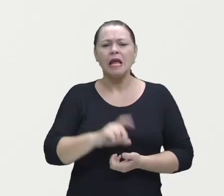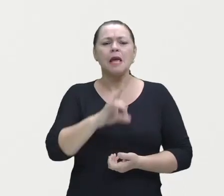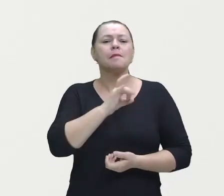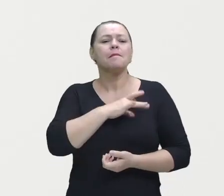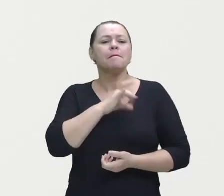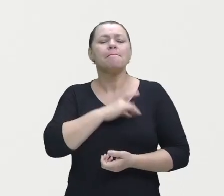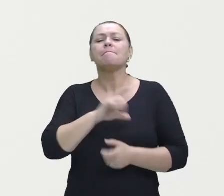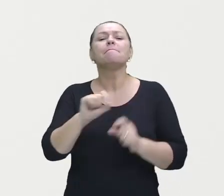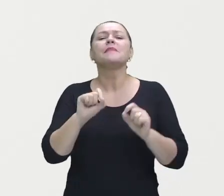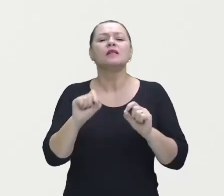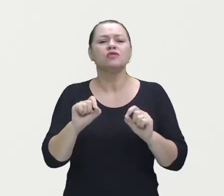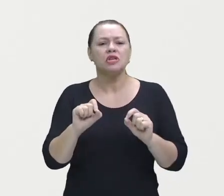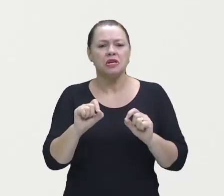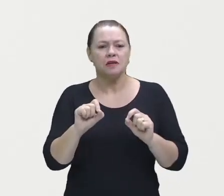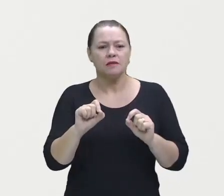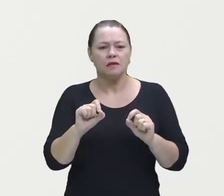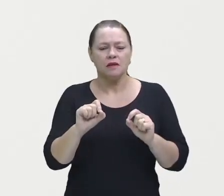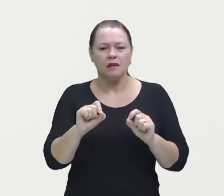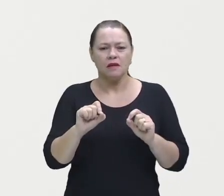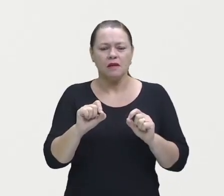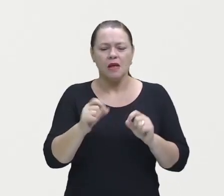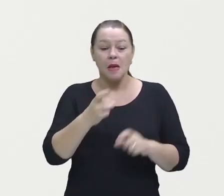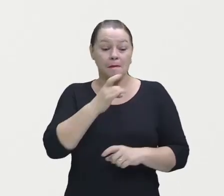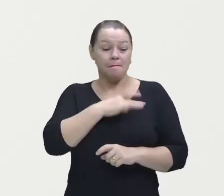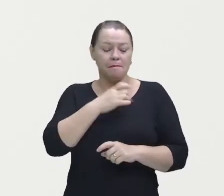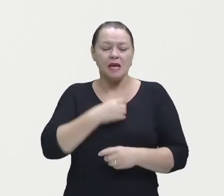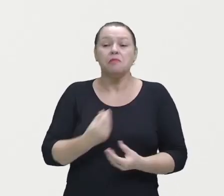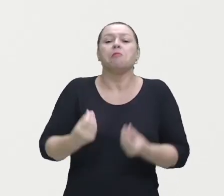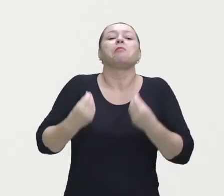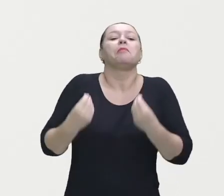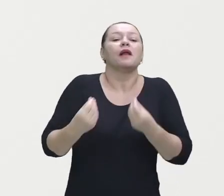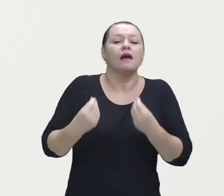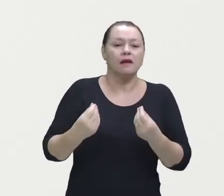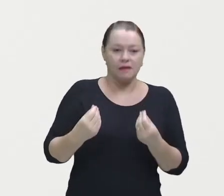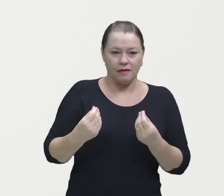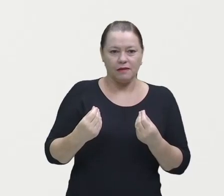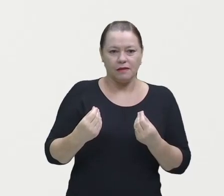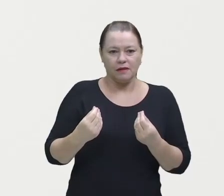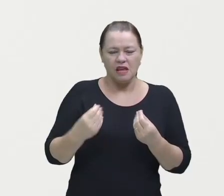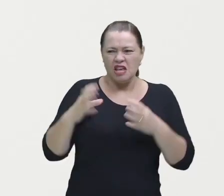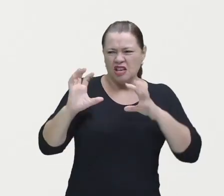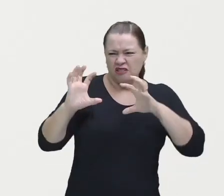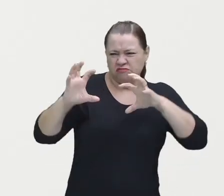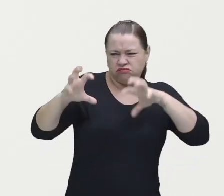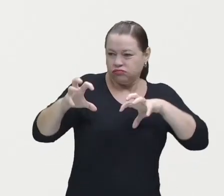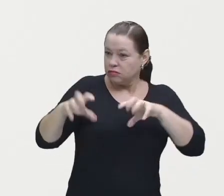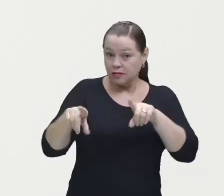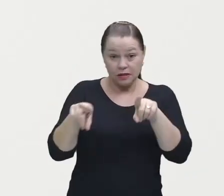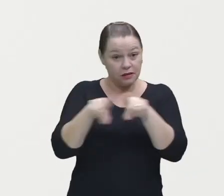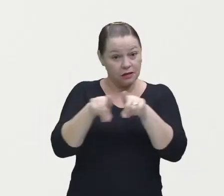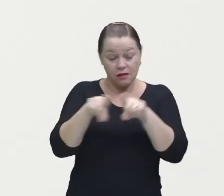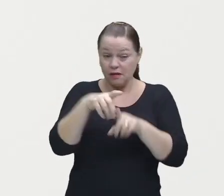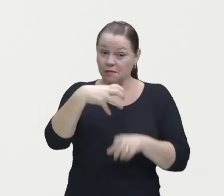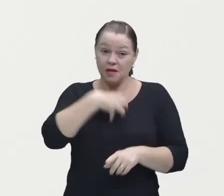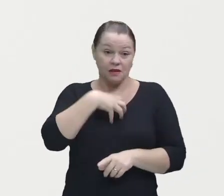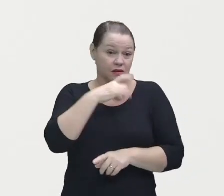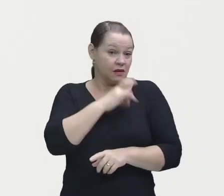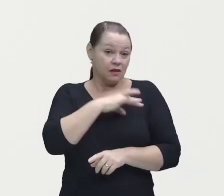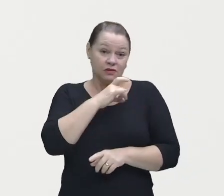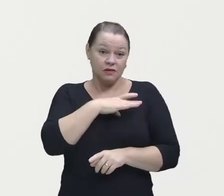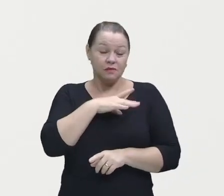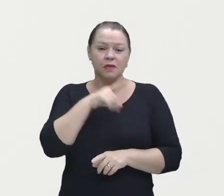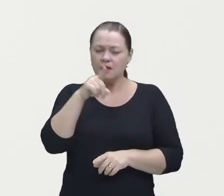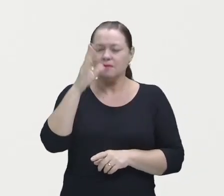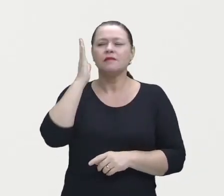Medo de quê? Medo pra quê? Monstro também sente medo.